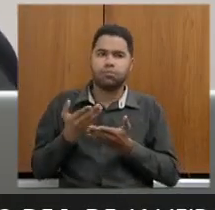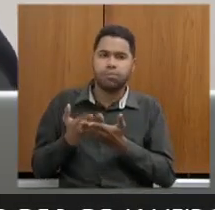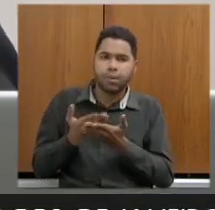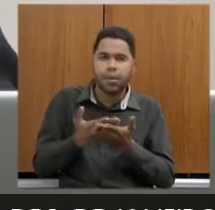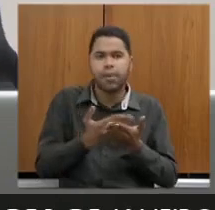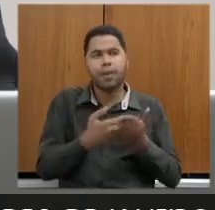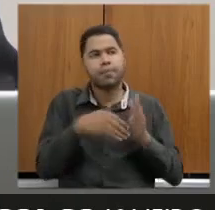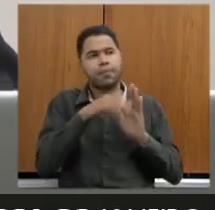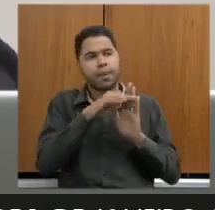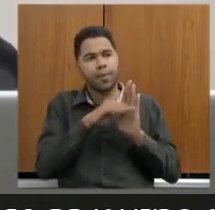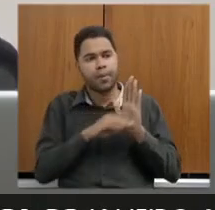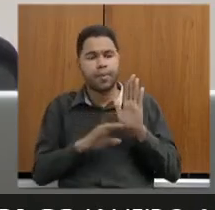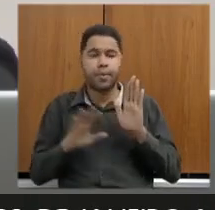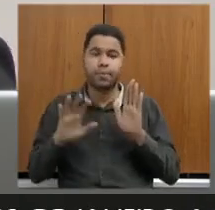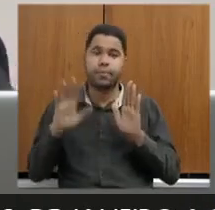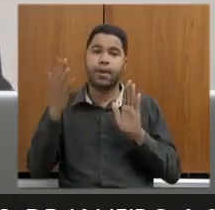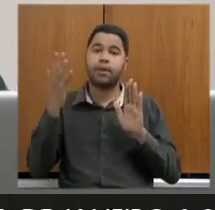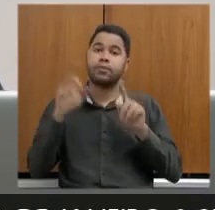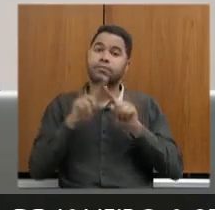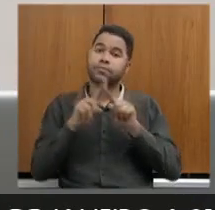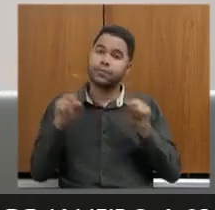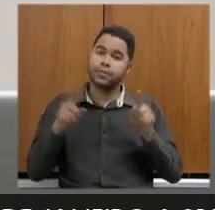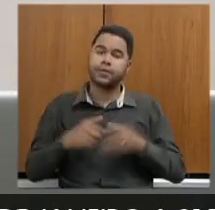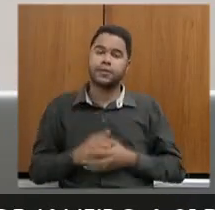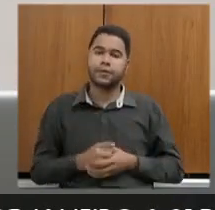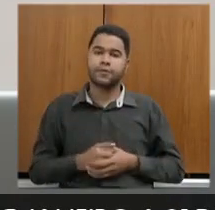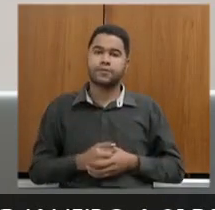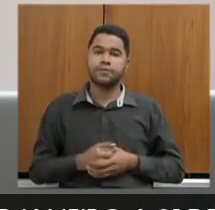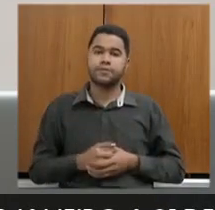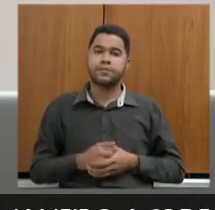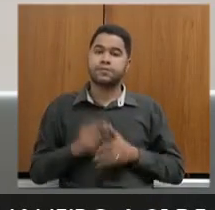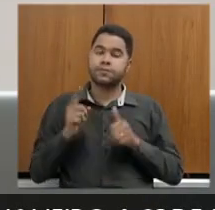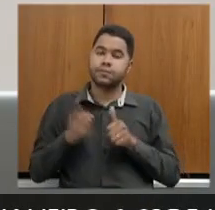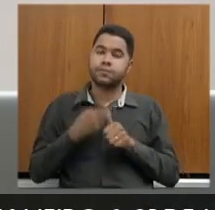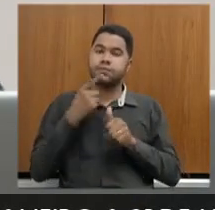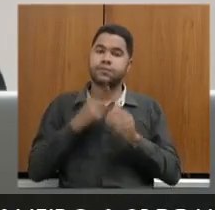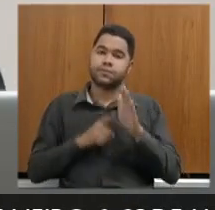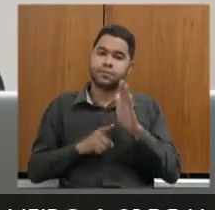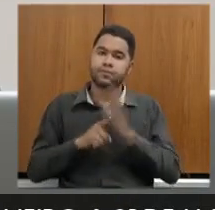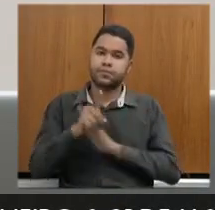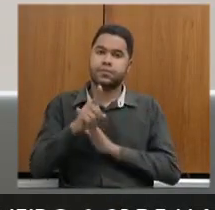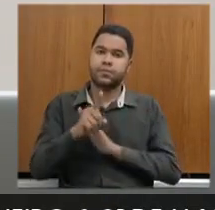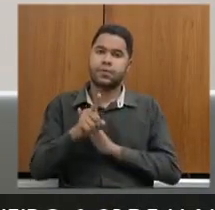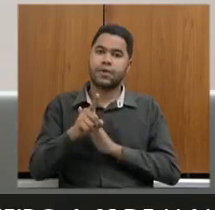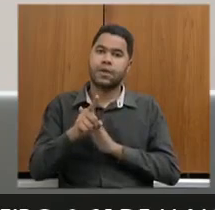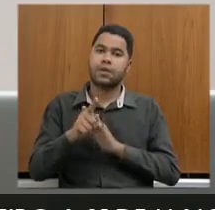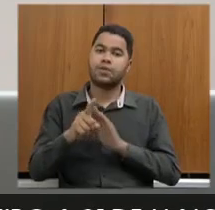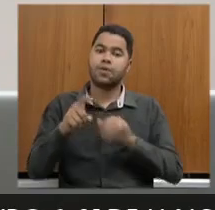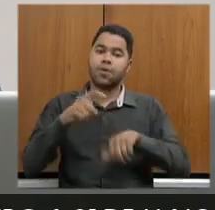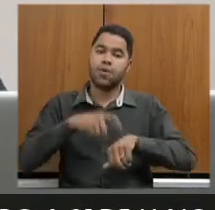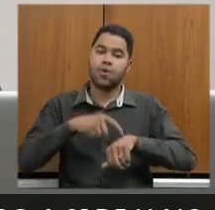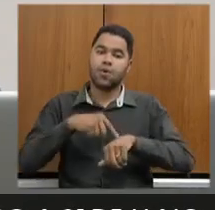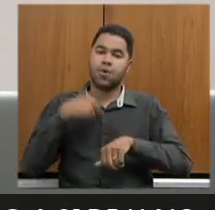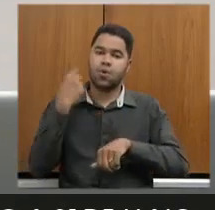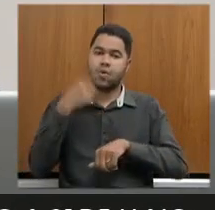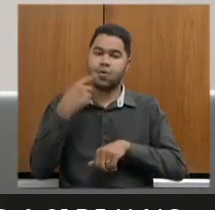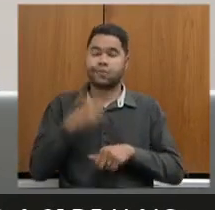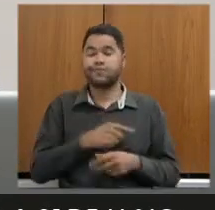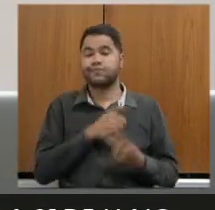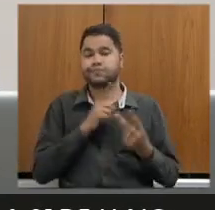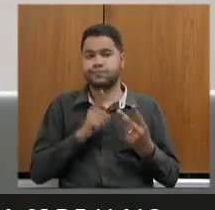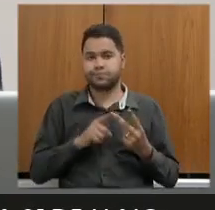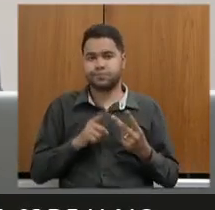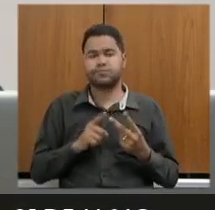todos tem uma série de impactos mas fica aqui essa primeira pergunta em relação à questão da carga horária o